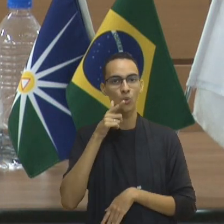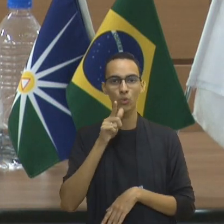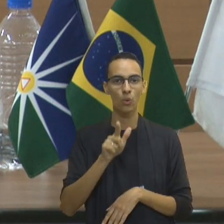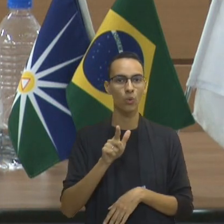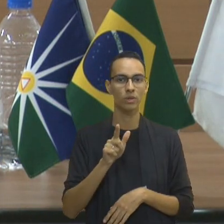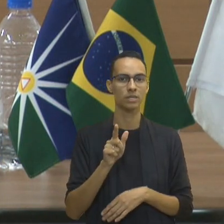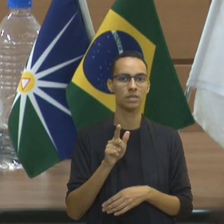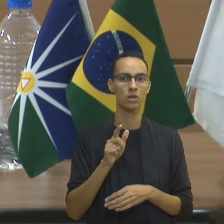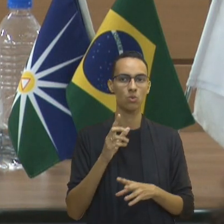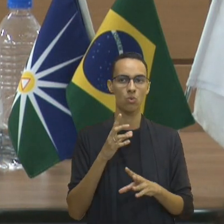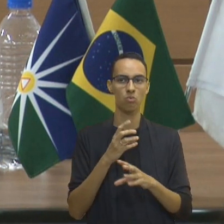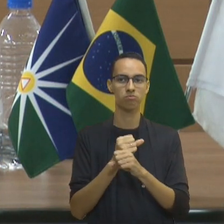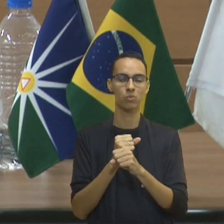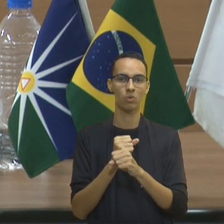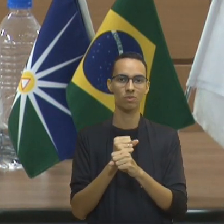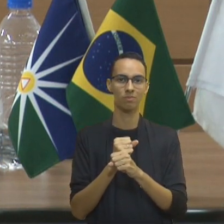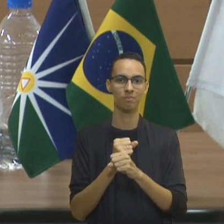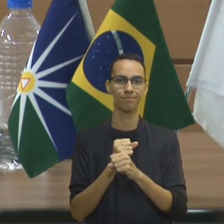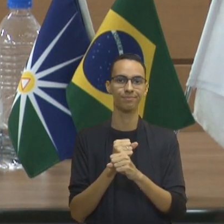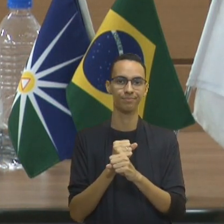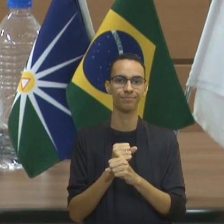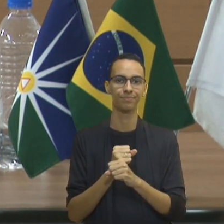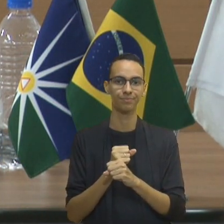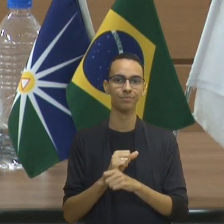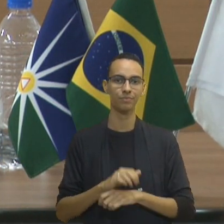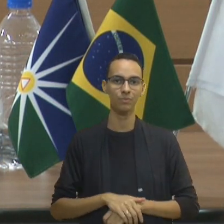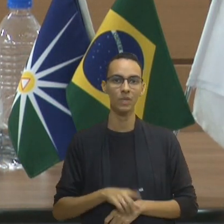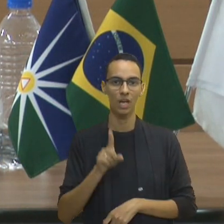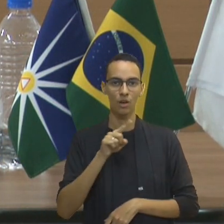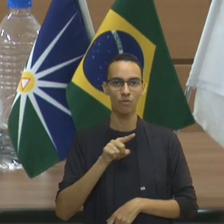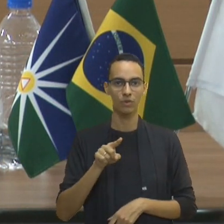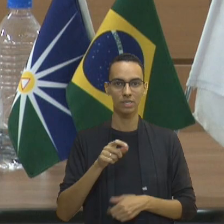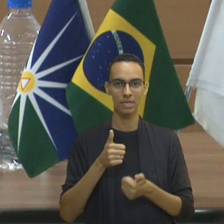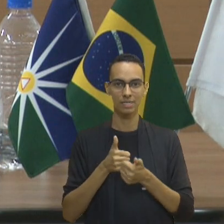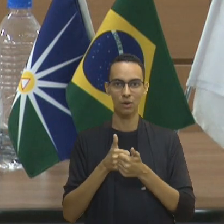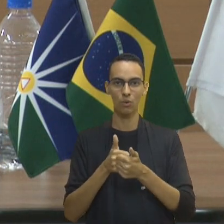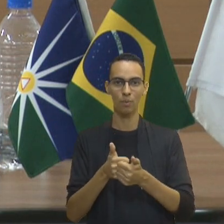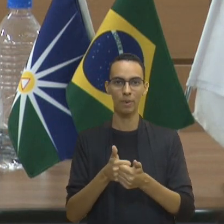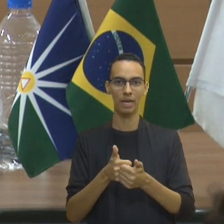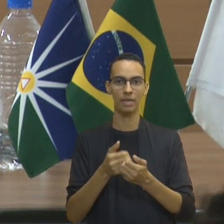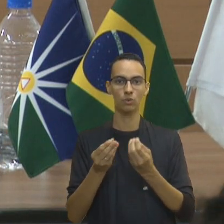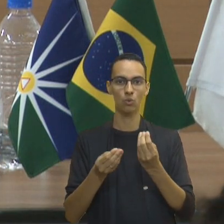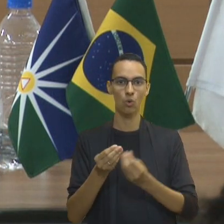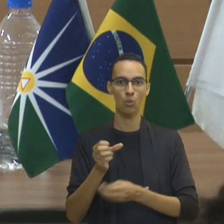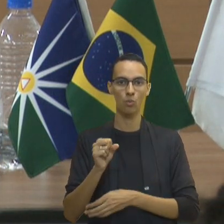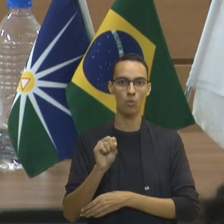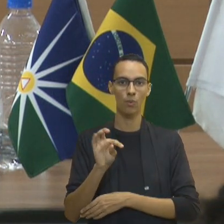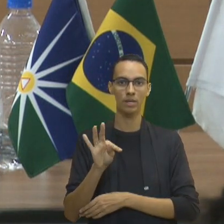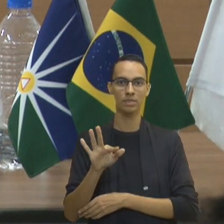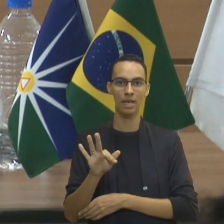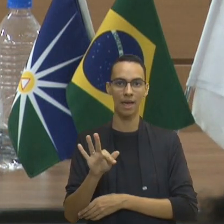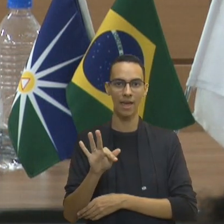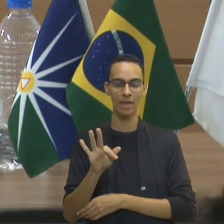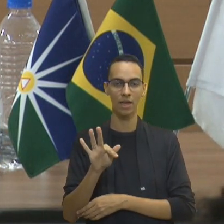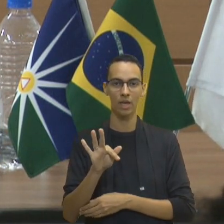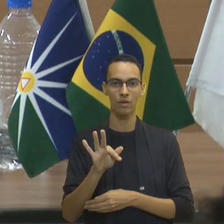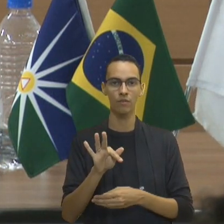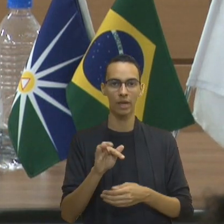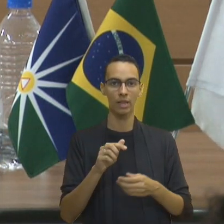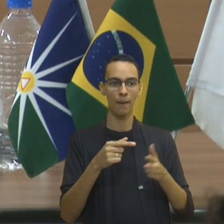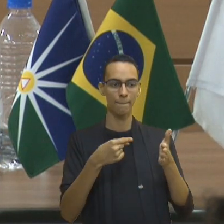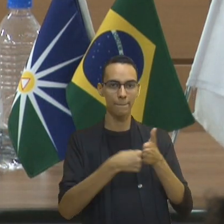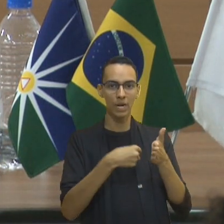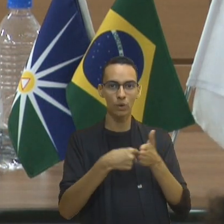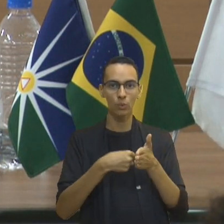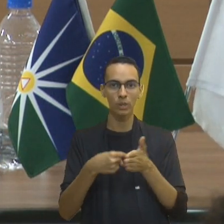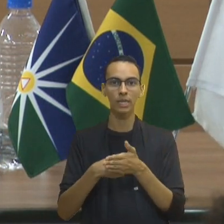custear pessoal, né? Vocês estão acompanhando aí como que o STF vem questionando a liberação de emendas